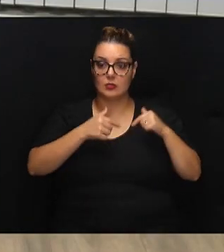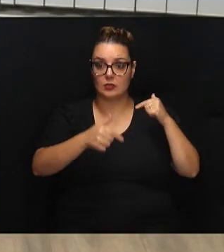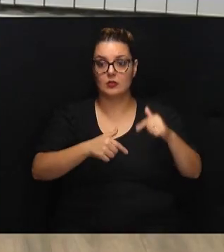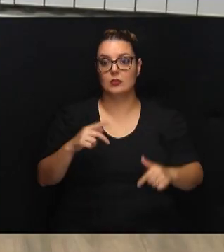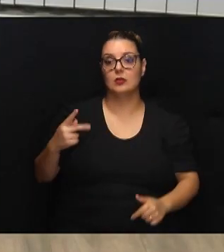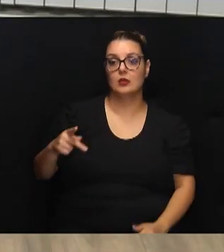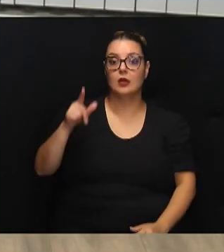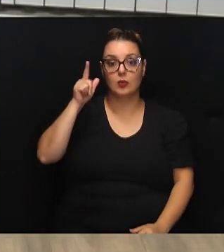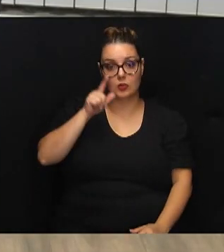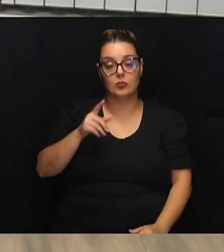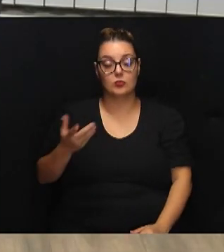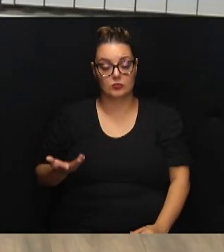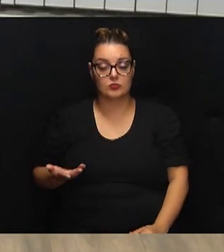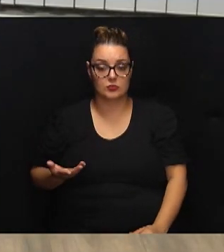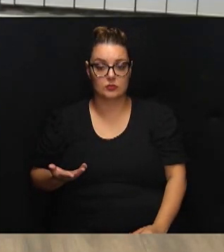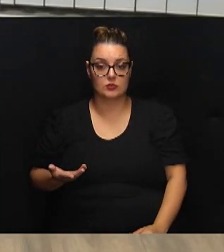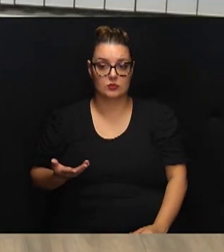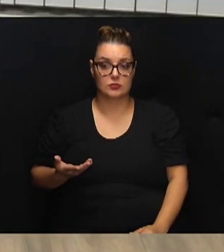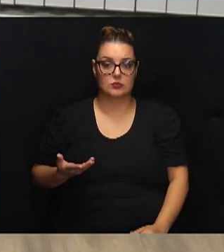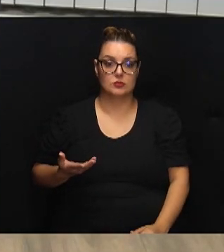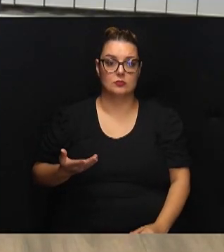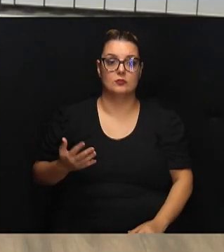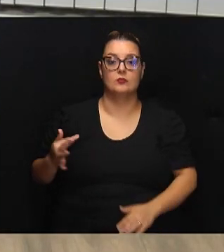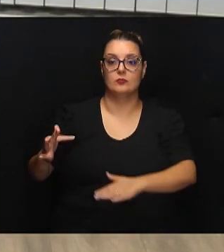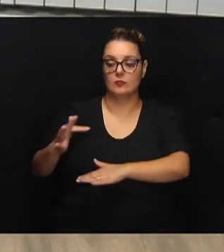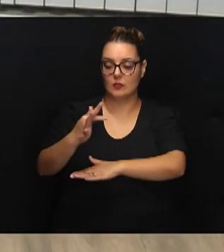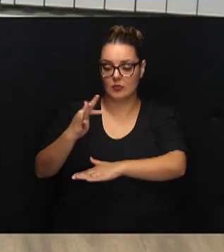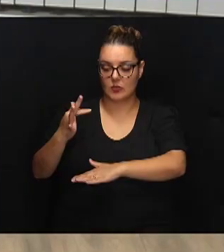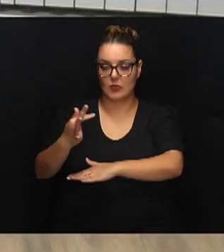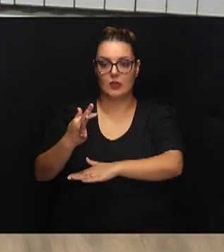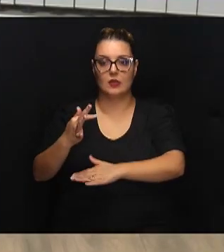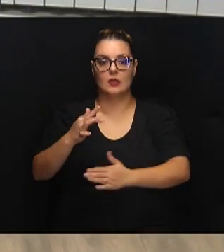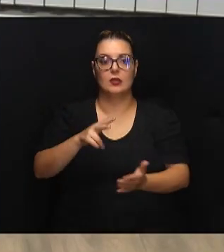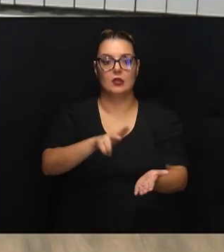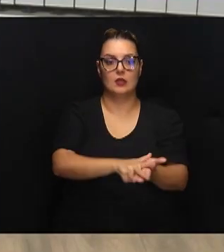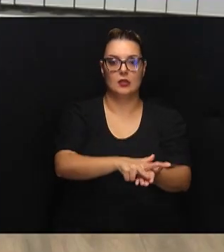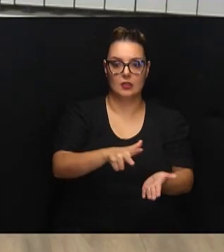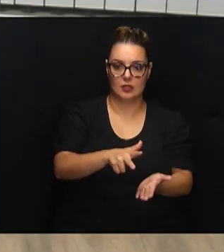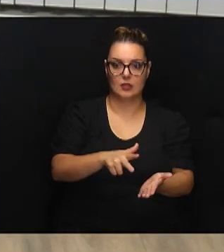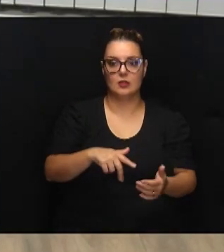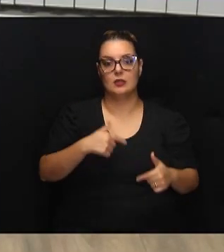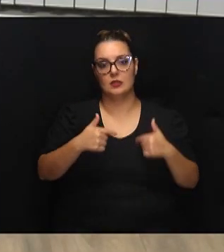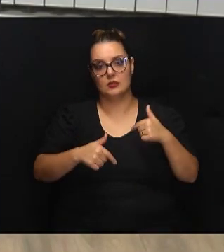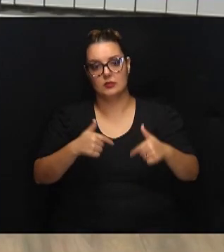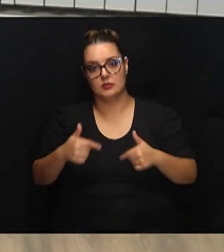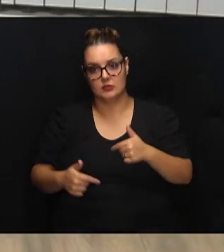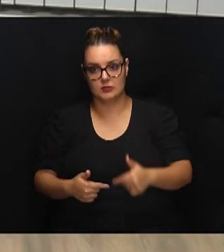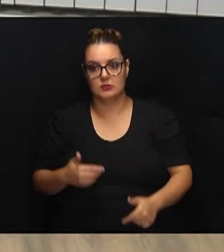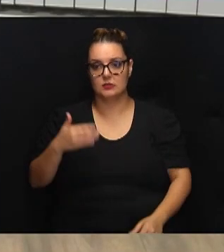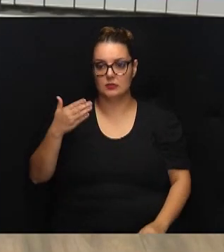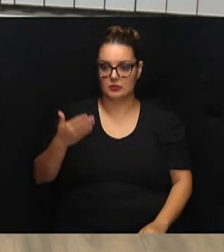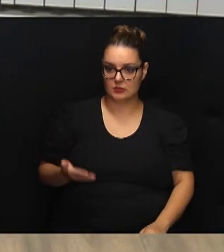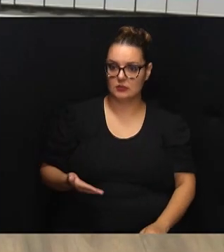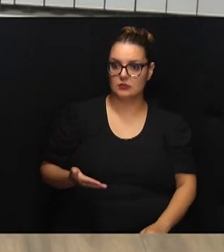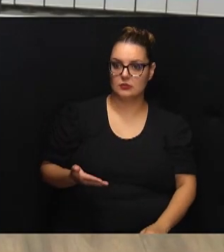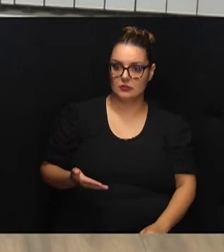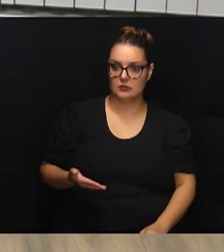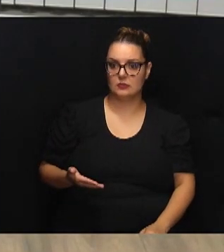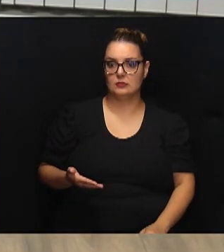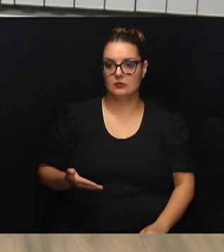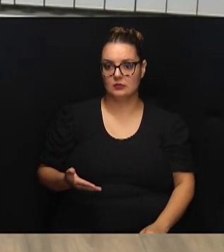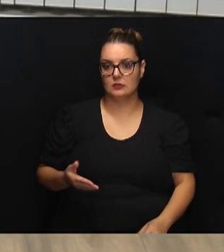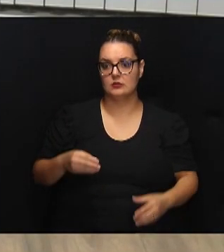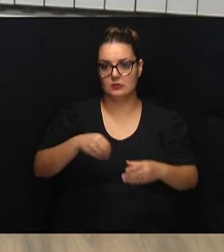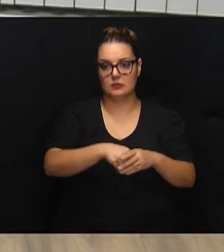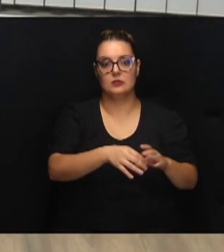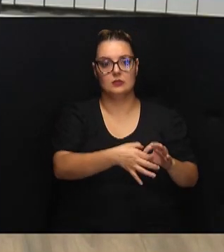ela consegue formalizar e regulamentar esses trabalhadores que estão lá